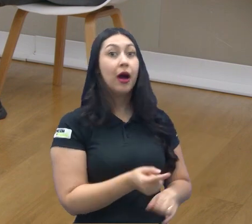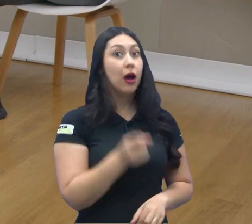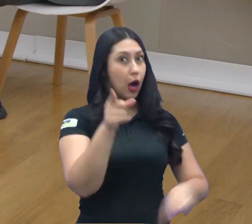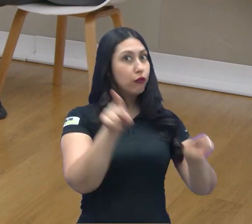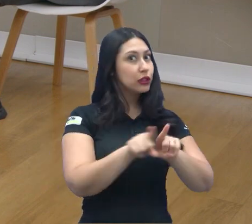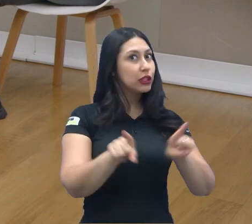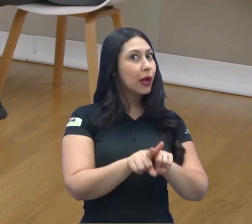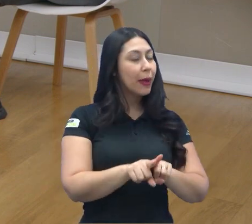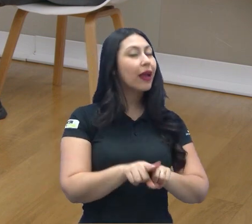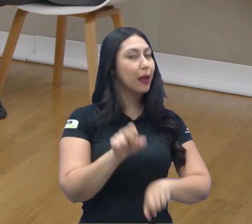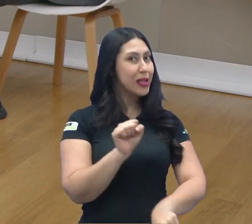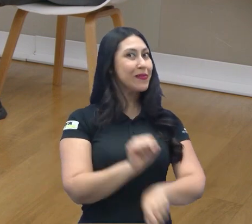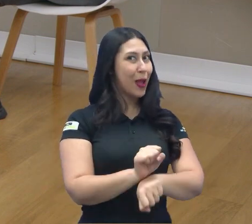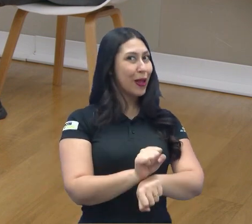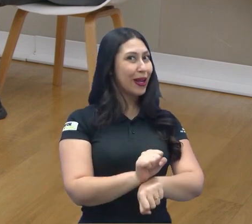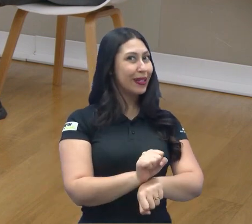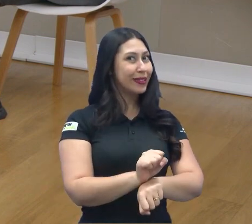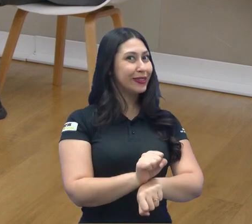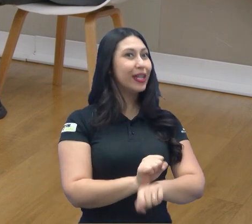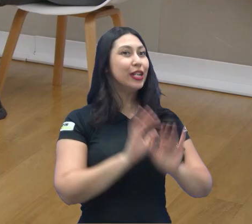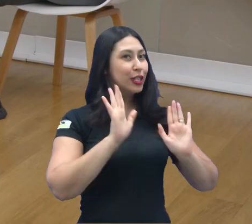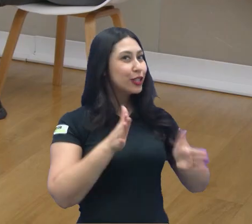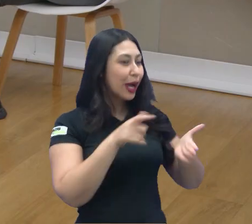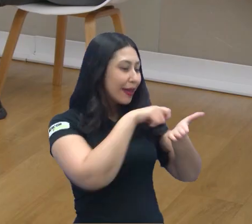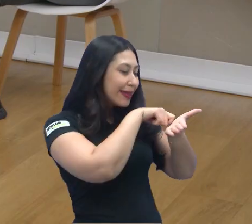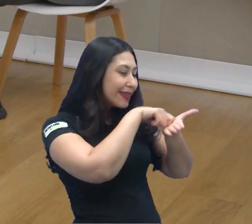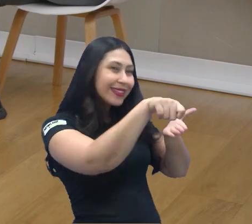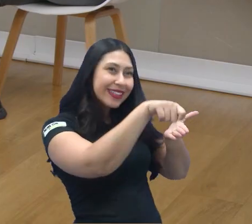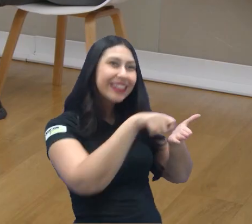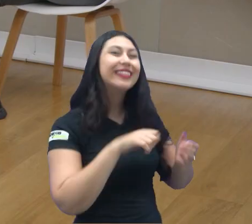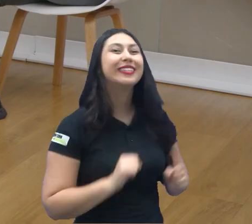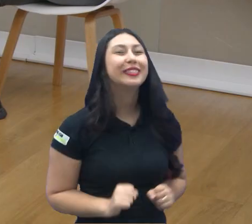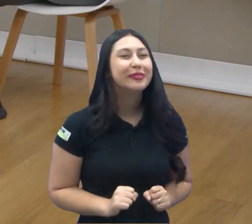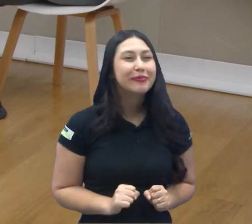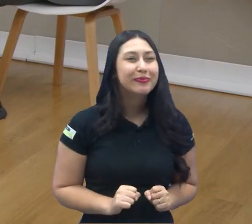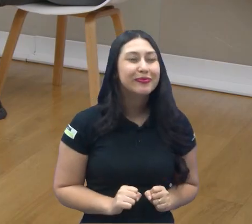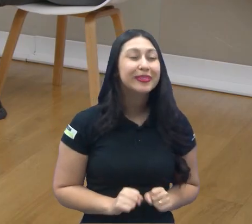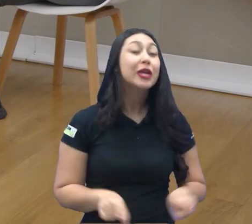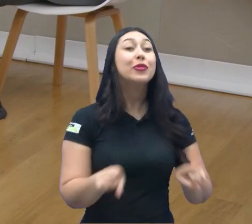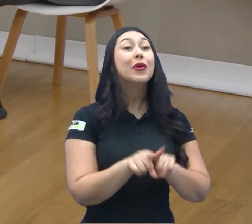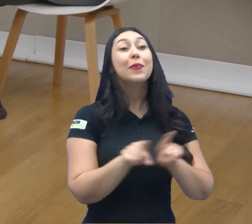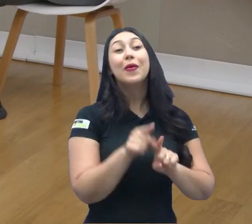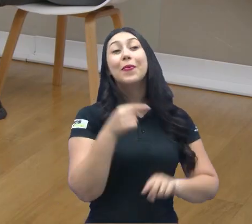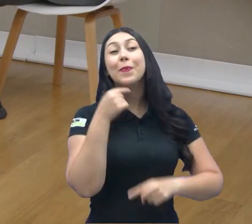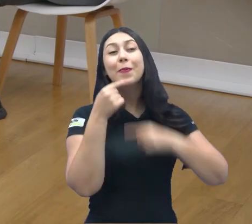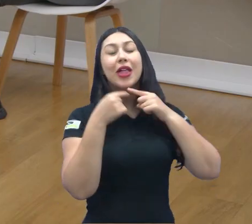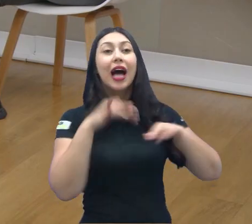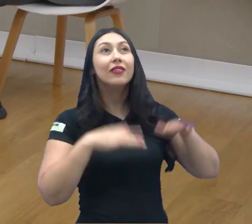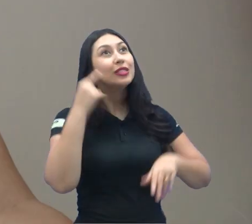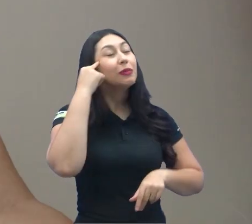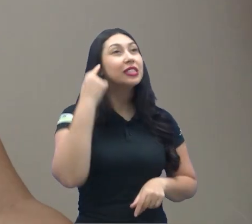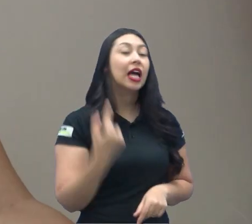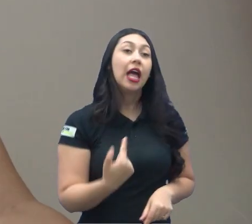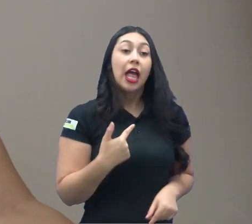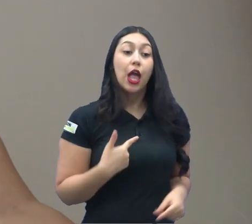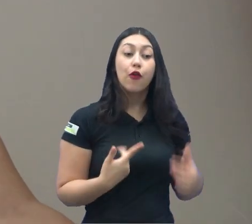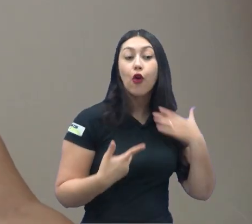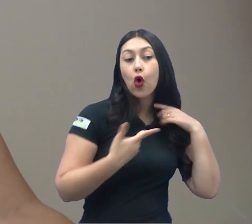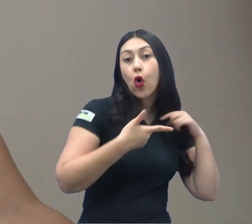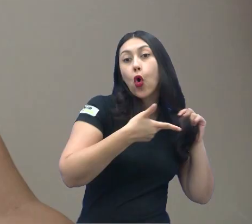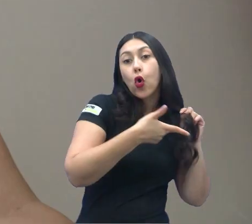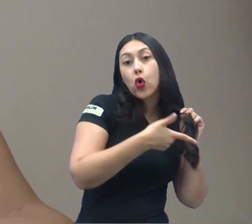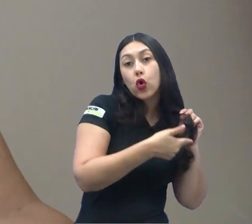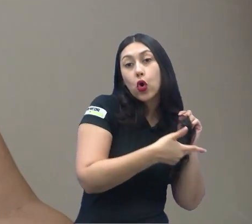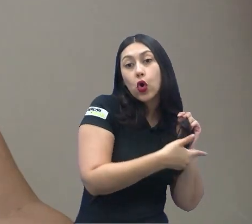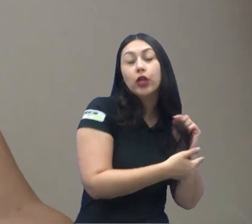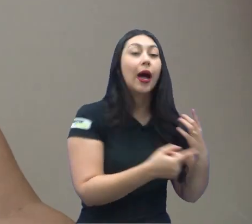disso. Tirei do meu caderninho, Perfeito. tá? Arrisquei, doutor. Outra dúvida, as pessoas pensam assim, eu vou cortar os cabelos, né? Vou cortar as pontinhas, porque isso